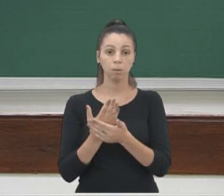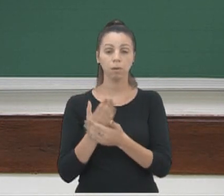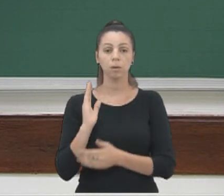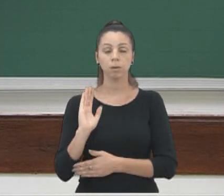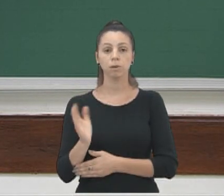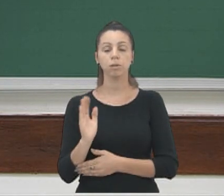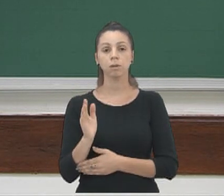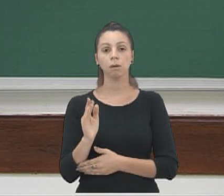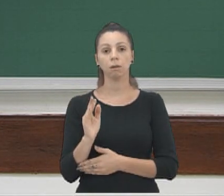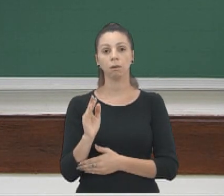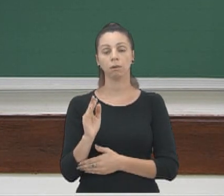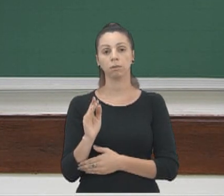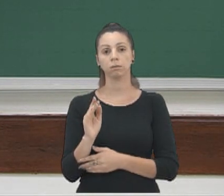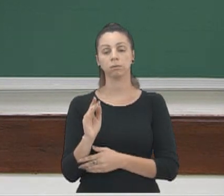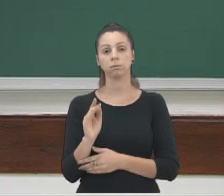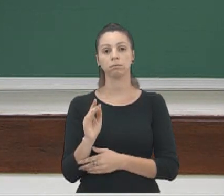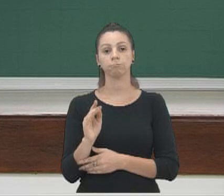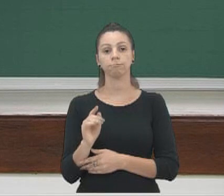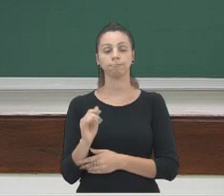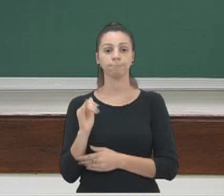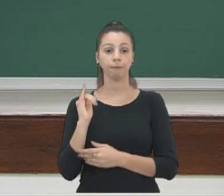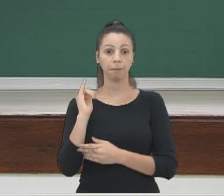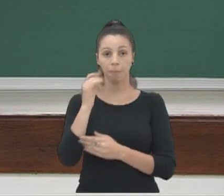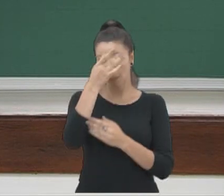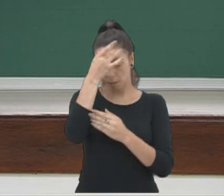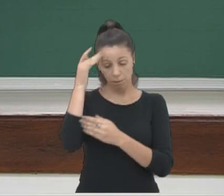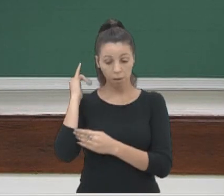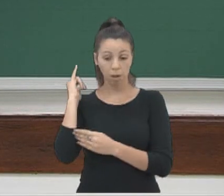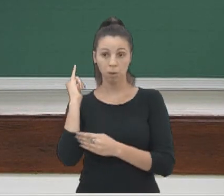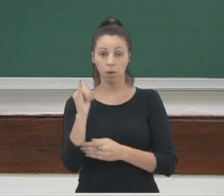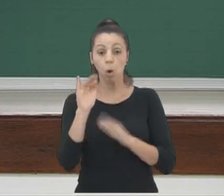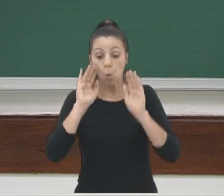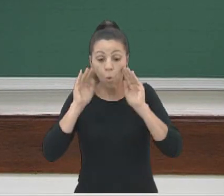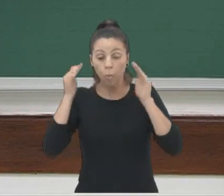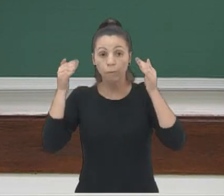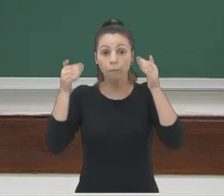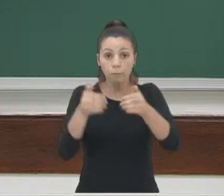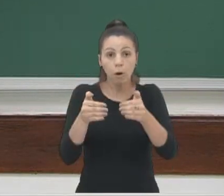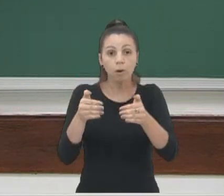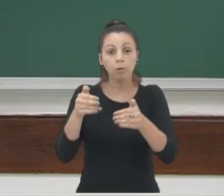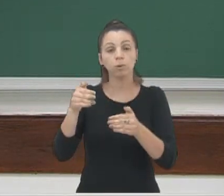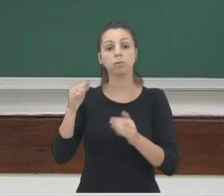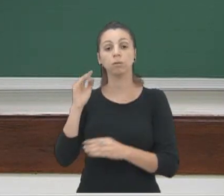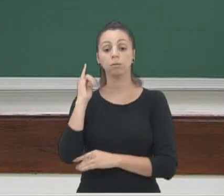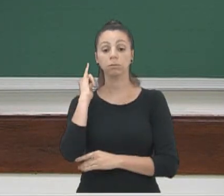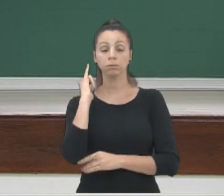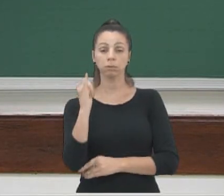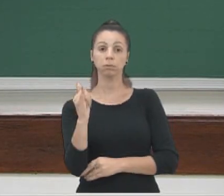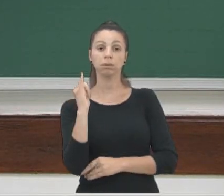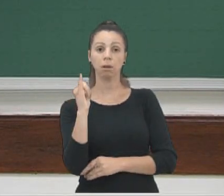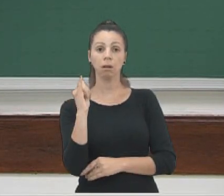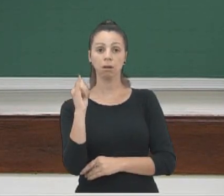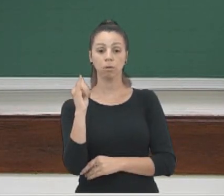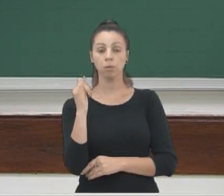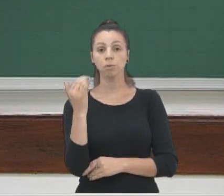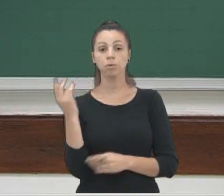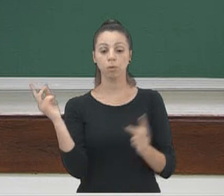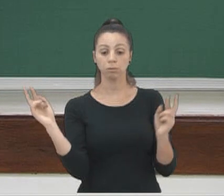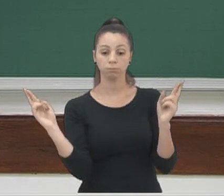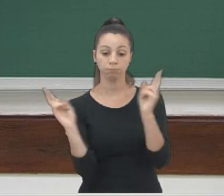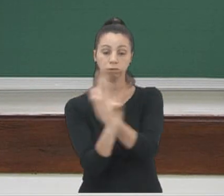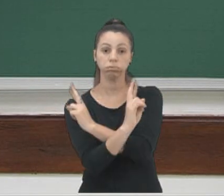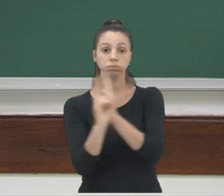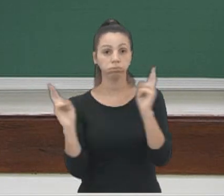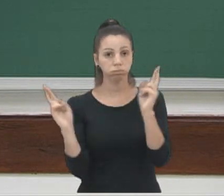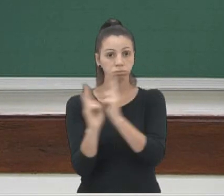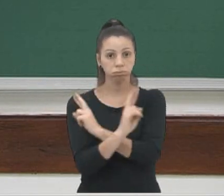narrador e agora a gente vai para o foco narrativo. O narrador e o foco narrativo, eles dialogam, tem muita relação, então a gente vai